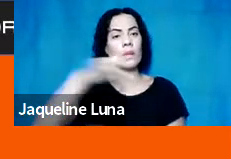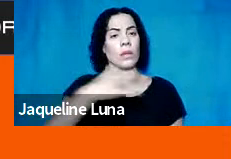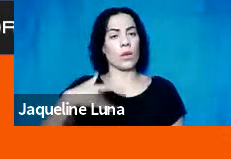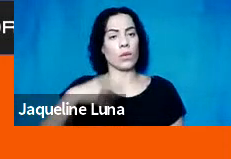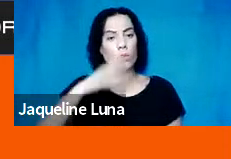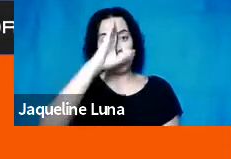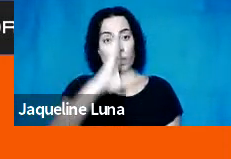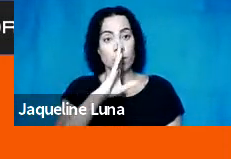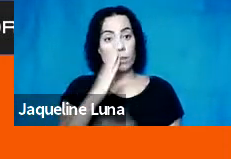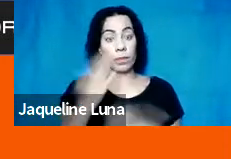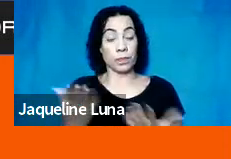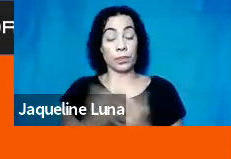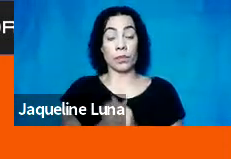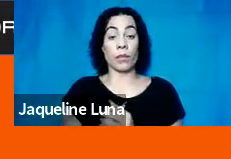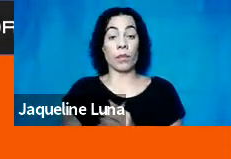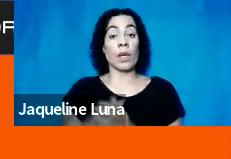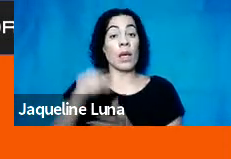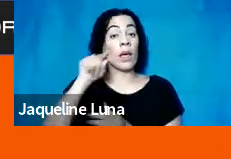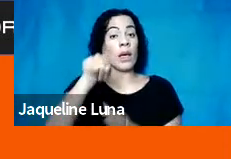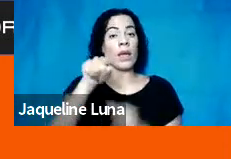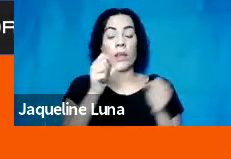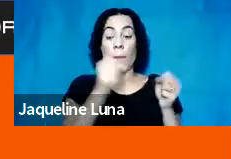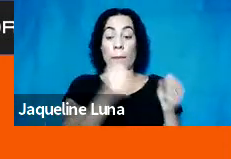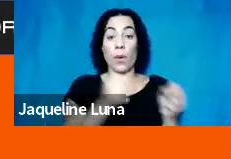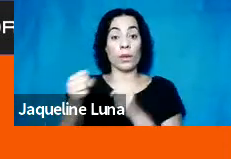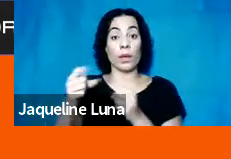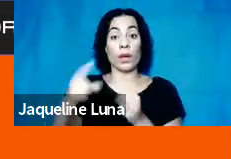E esse poder vigente